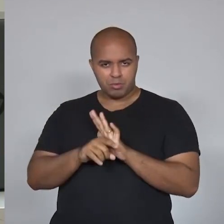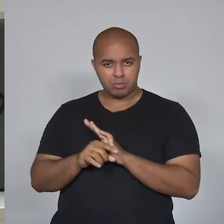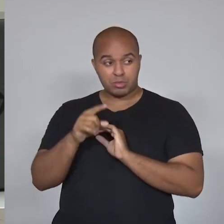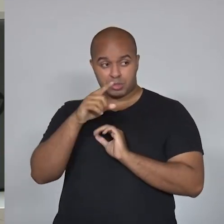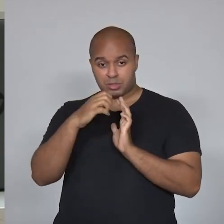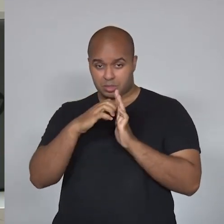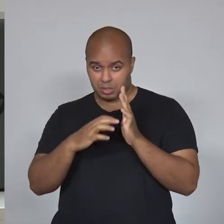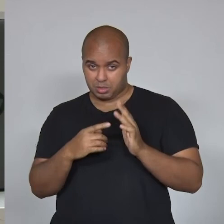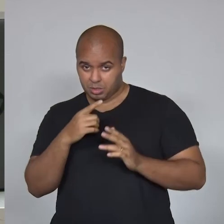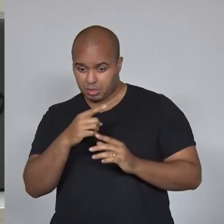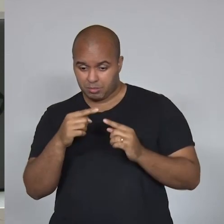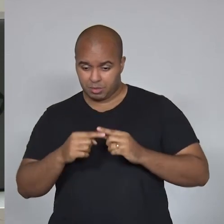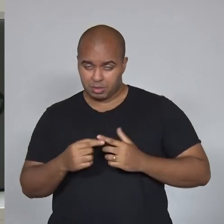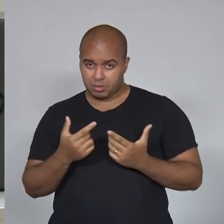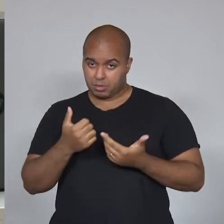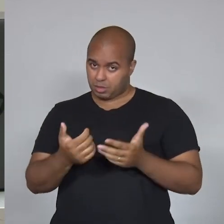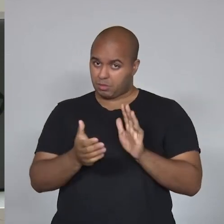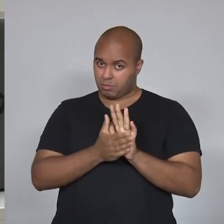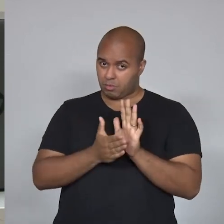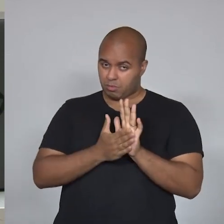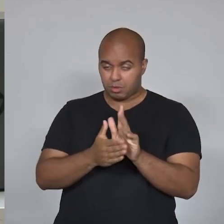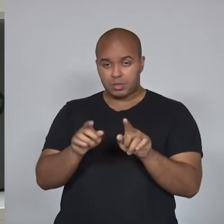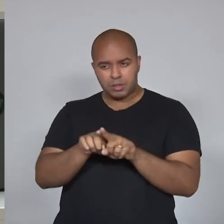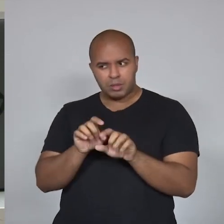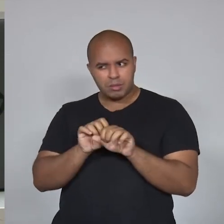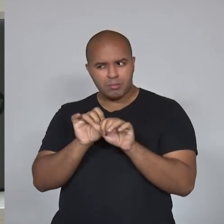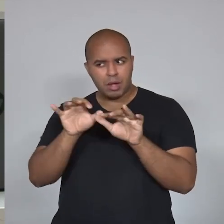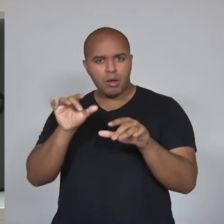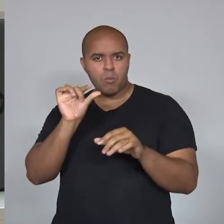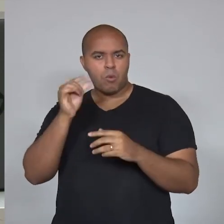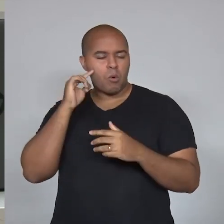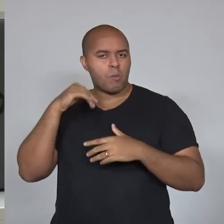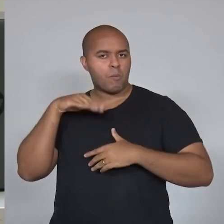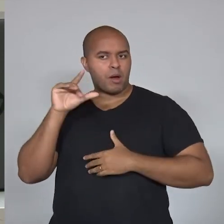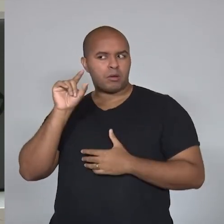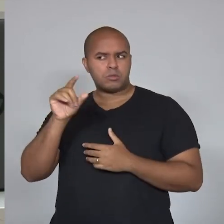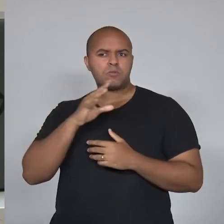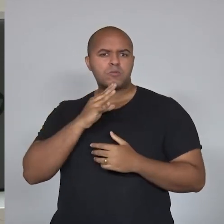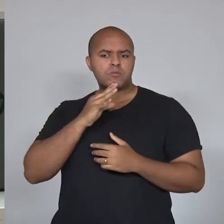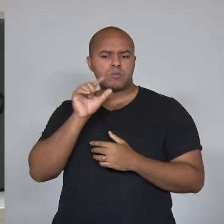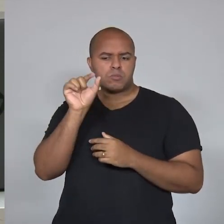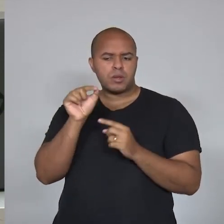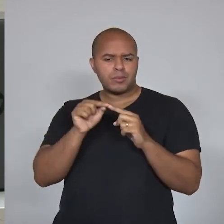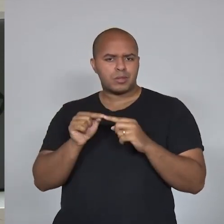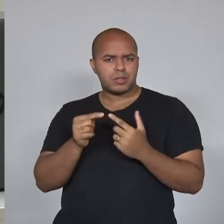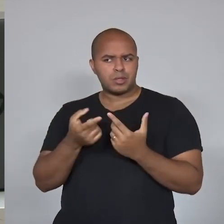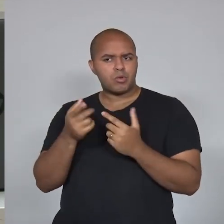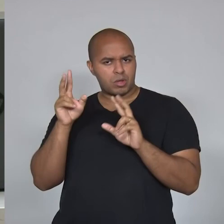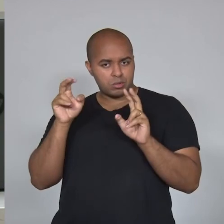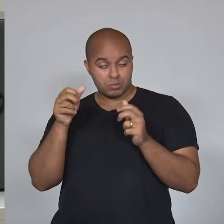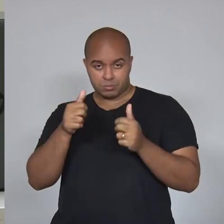os exercícios que o Trilhas propõe, além de expandir um pouquinho mais o conhecimento